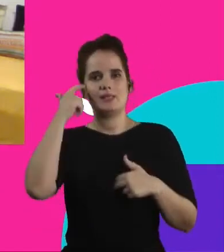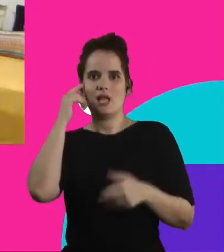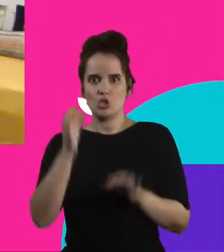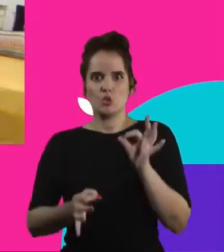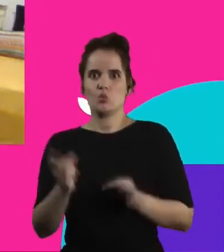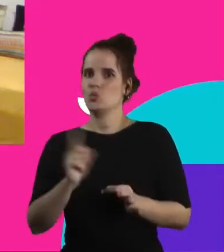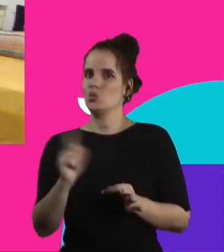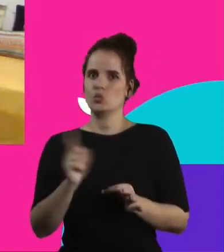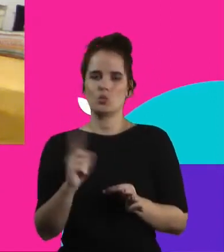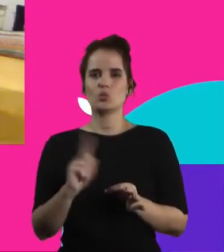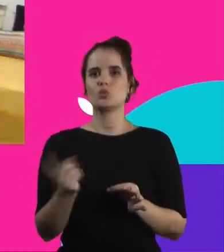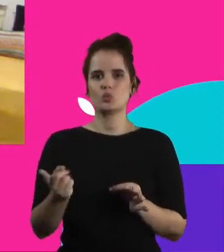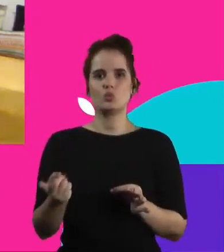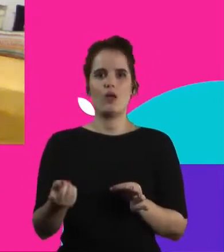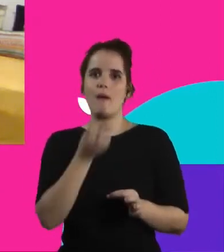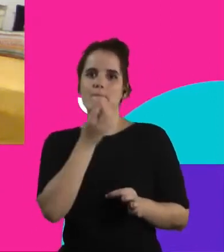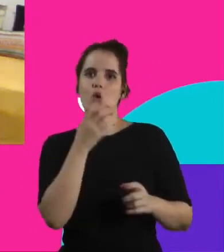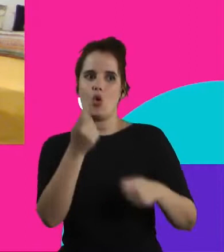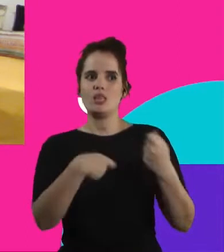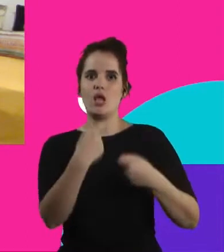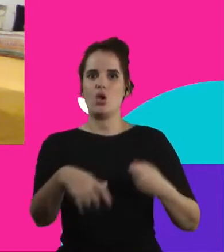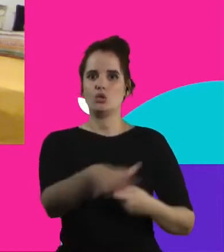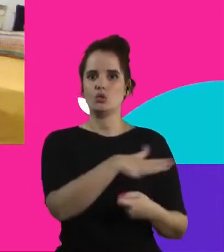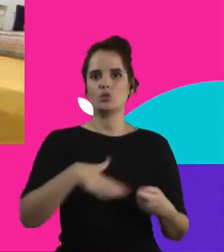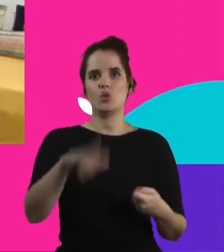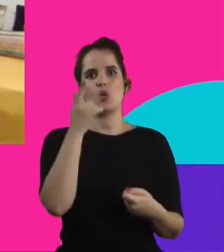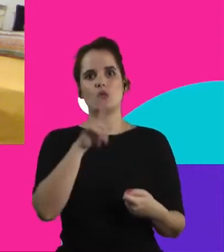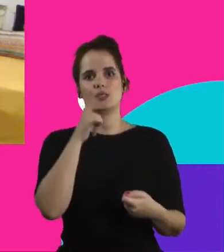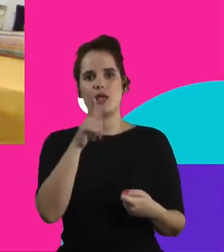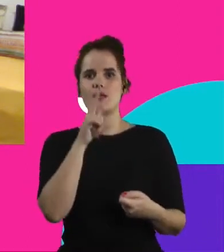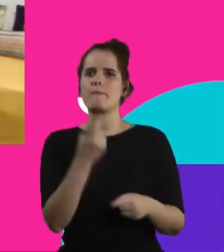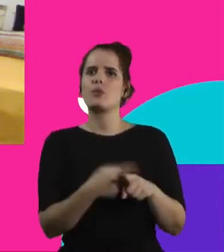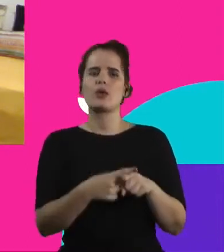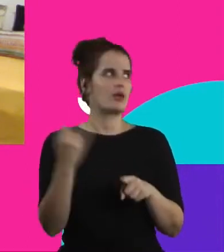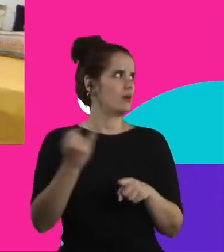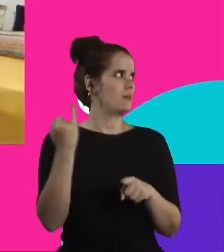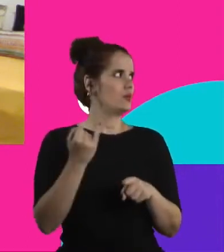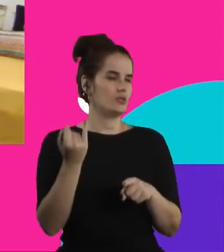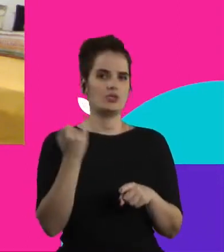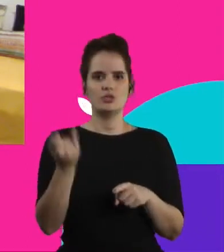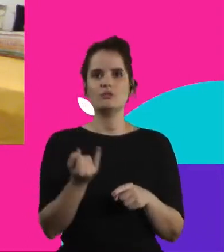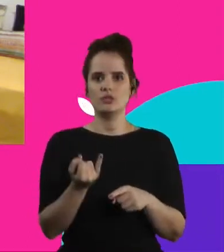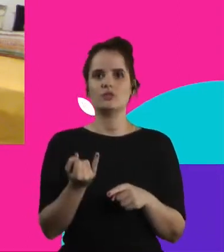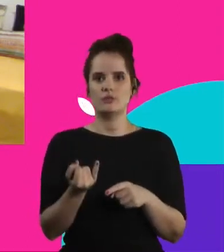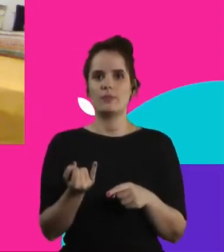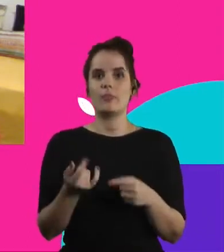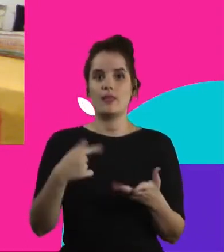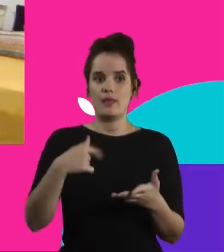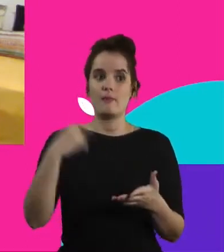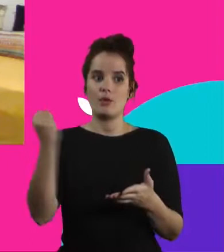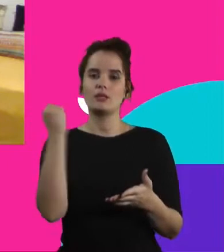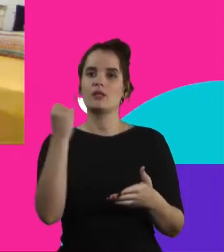né? E não é bom para os negócios também. Depois a gente pode até voltar a falar disso, por que é importante para as empresas, mas é importante para